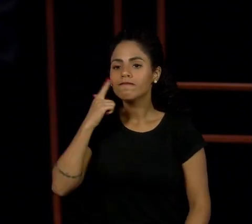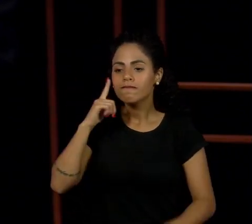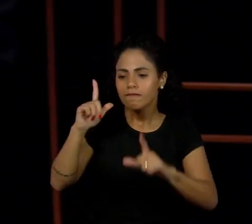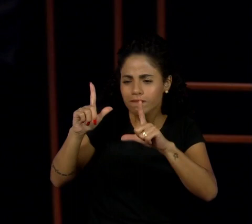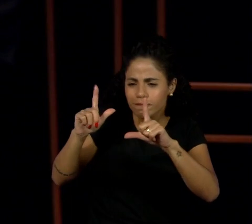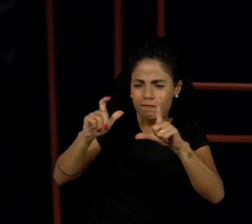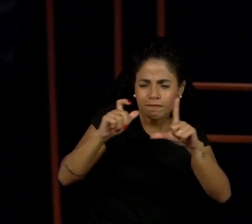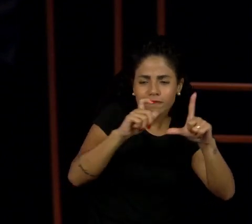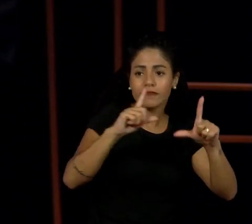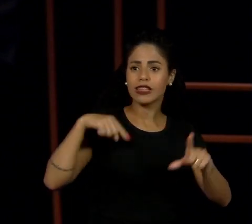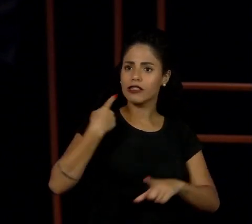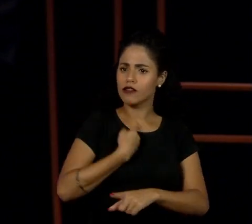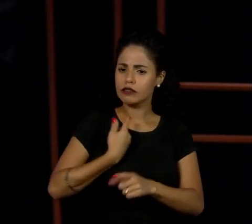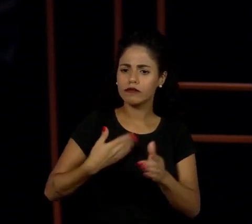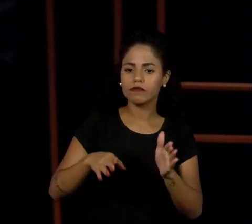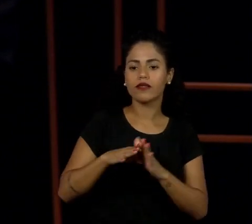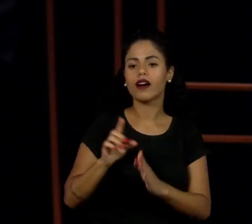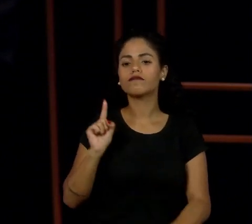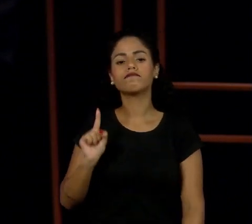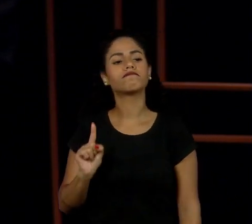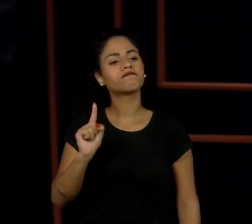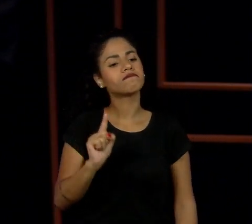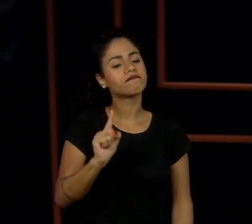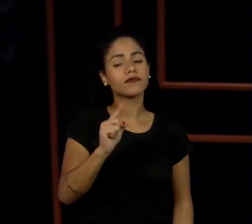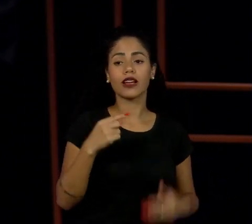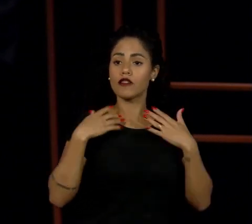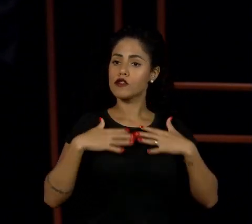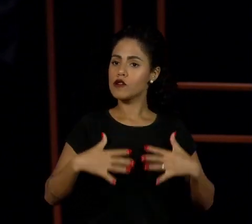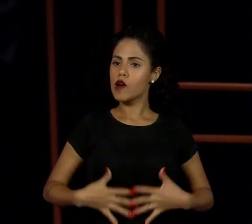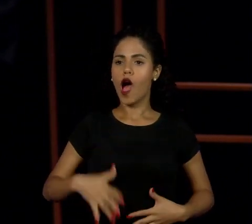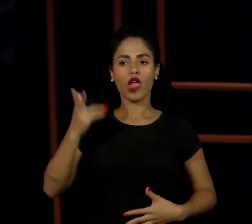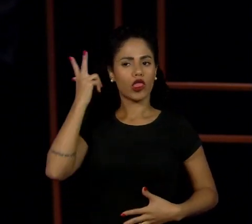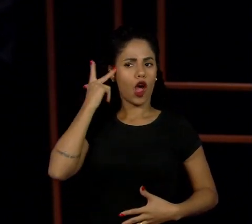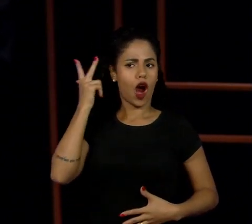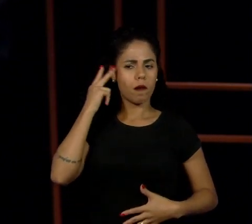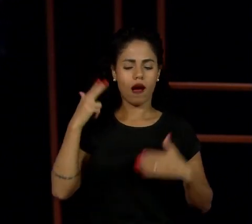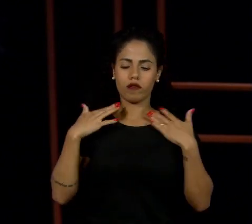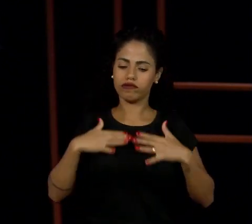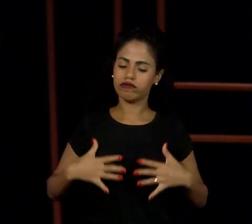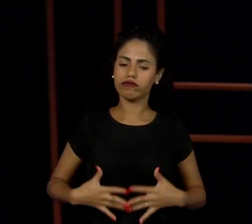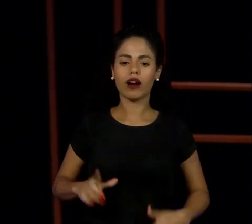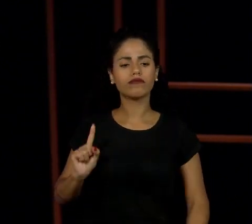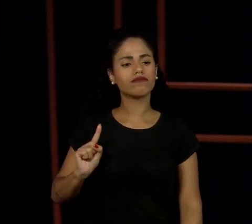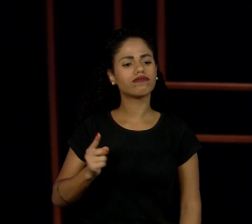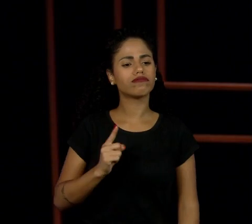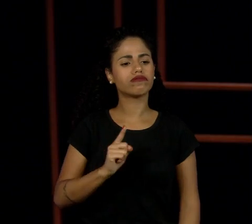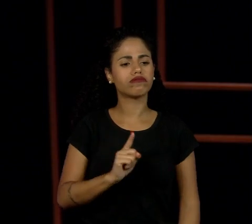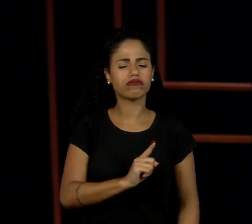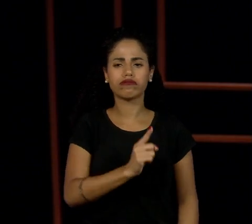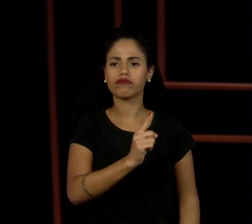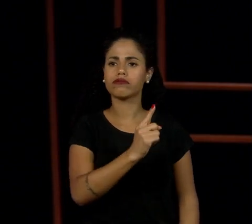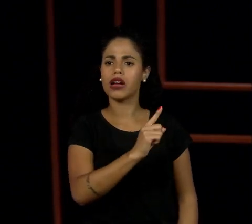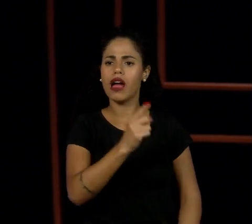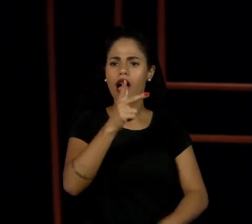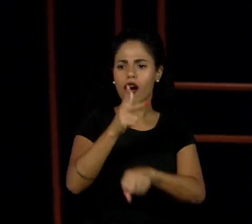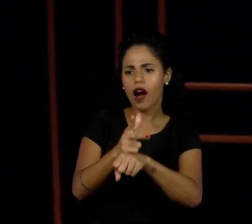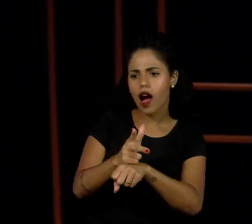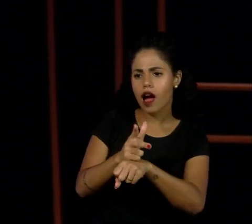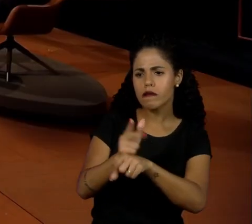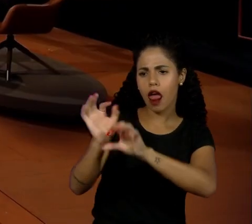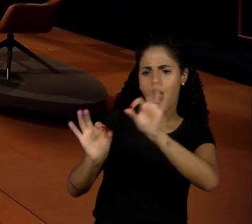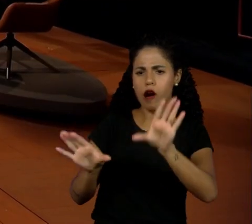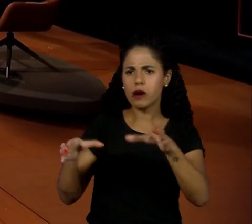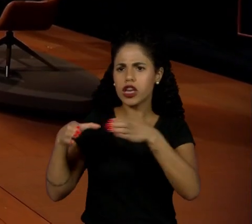a gente chegava nos lugares de uma forma assim, o incrível Exército de Brancaleone, sabe? Não tinha produção, não tinha nada. Para aqui, ó, esse lugar